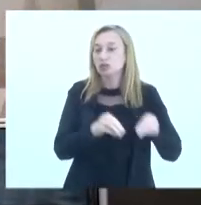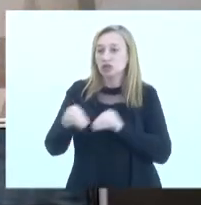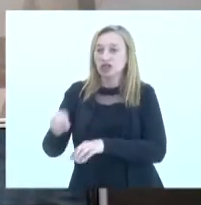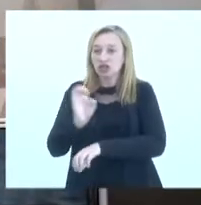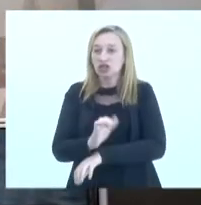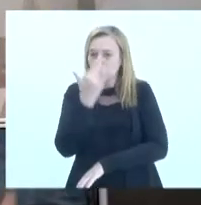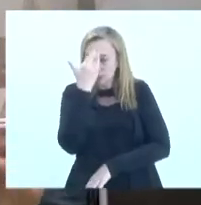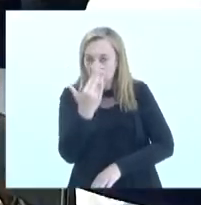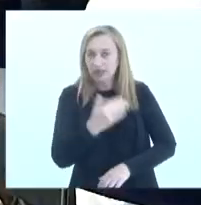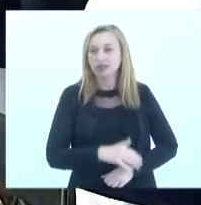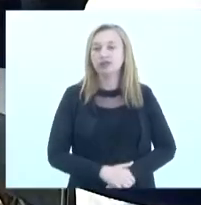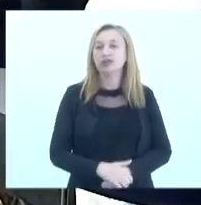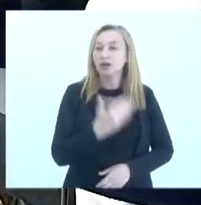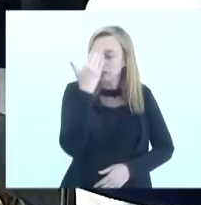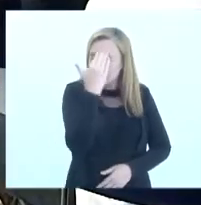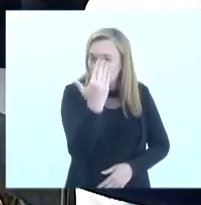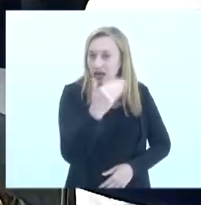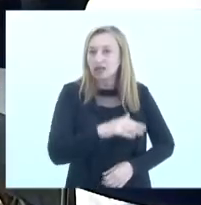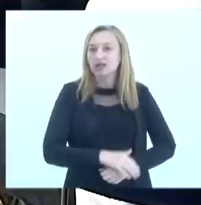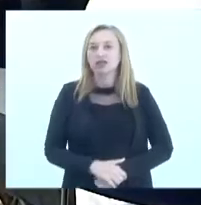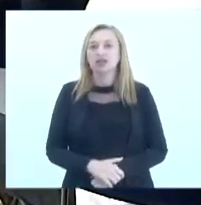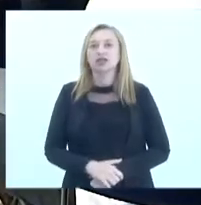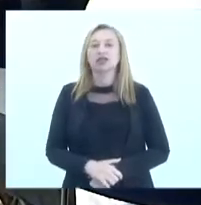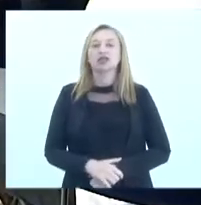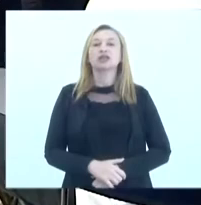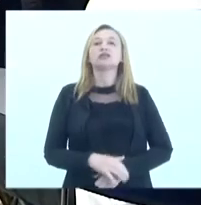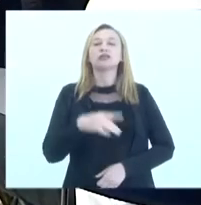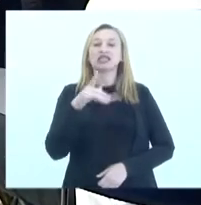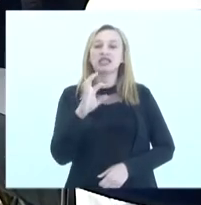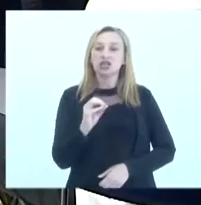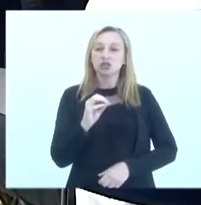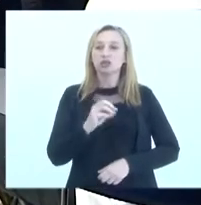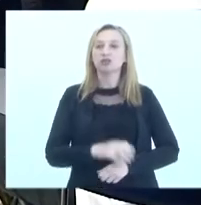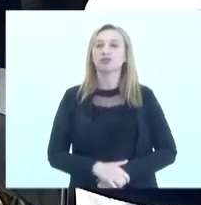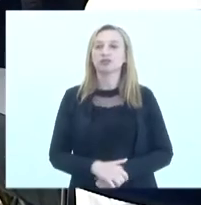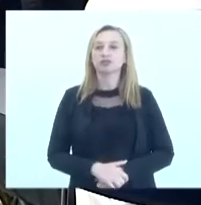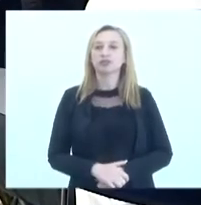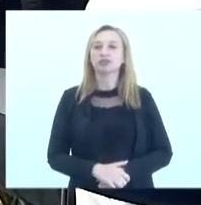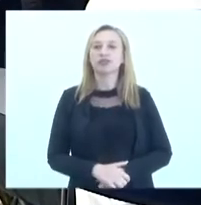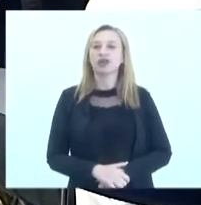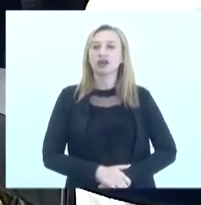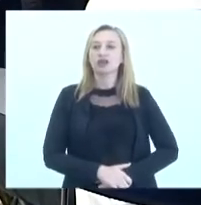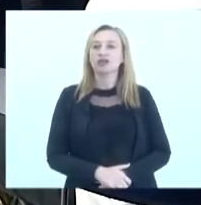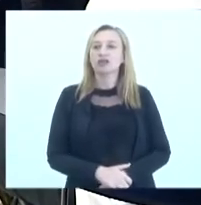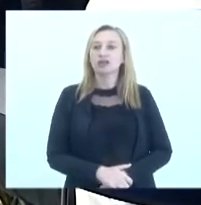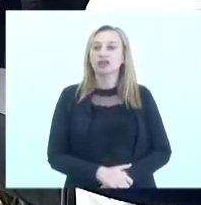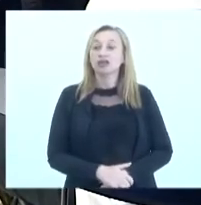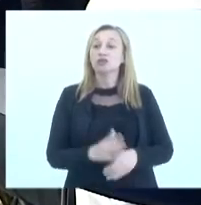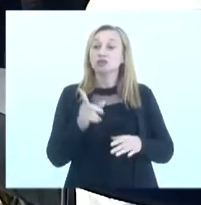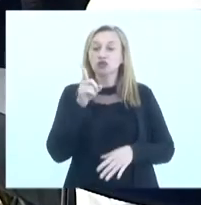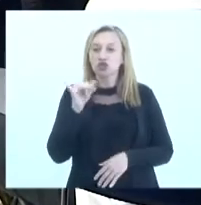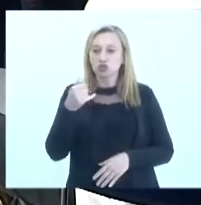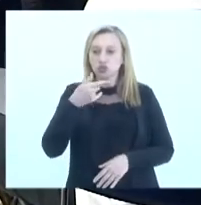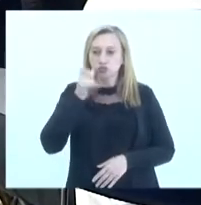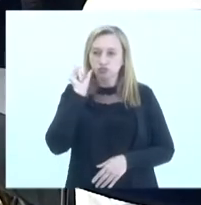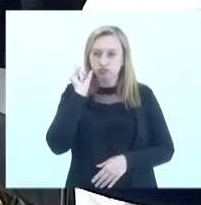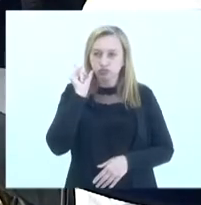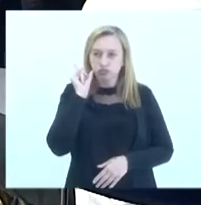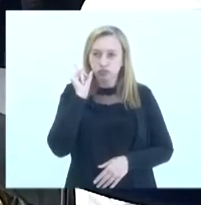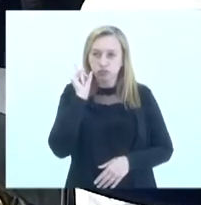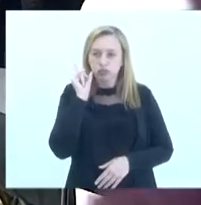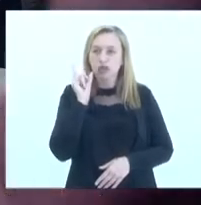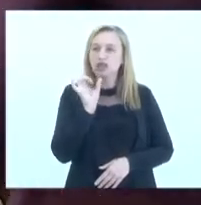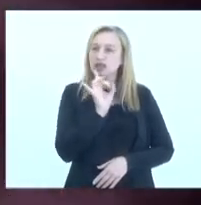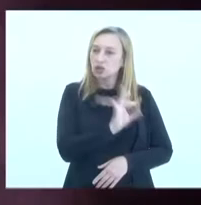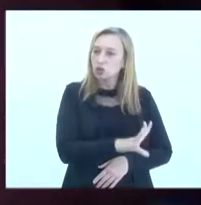Obrigado. Obrigado, seu Marciano. Bem, ainda no dia de ontem, essa